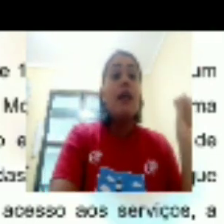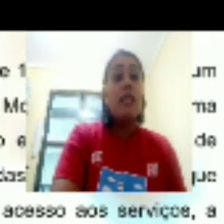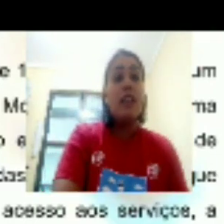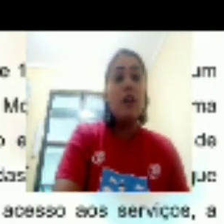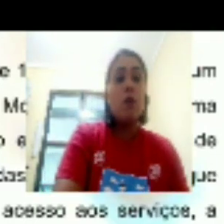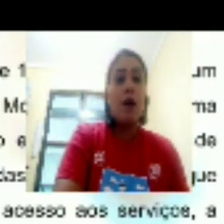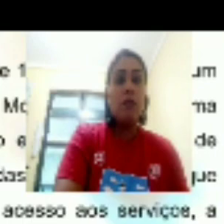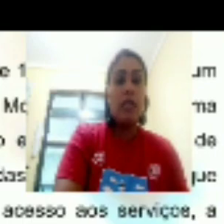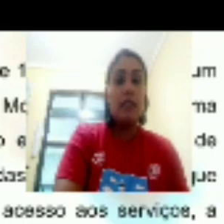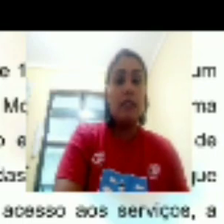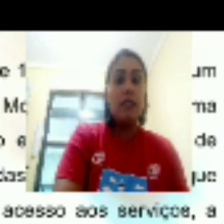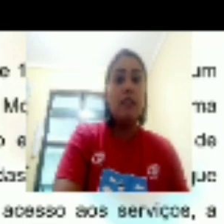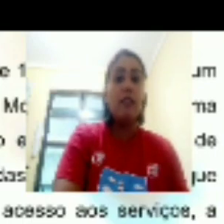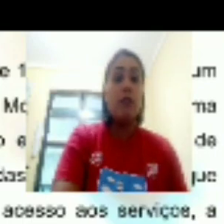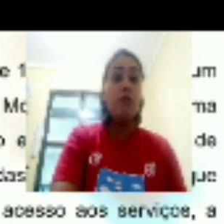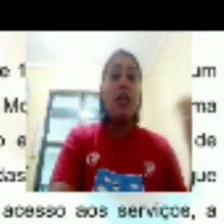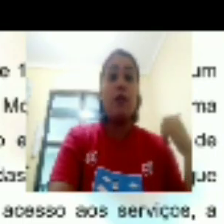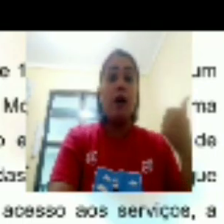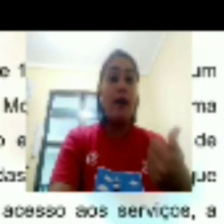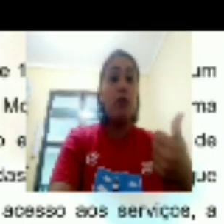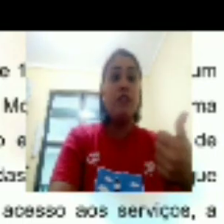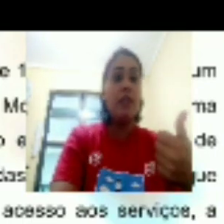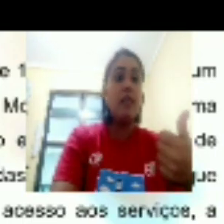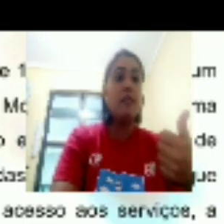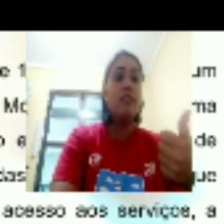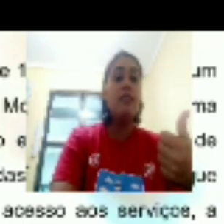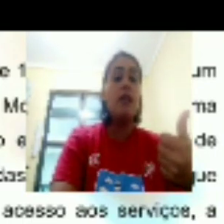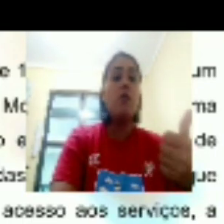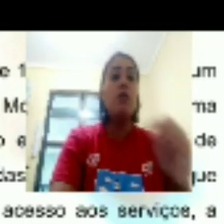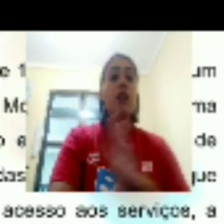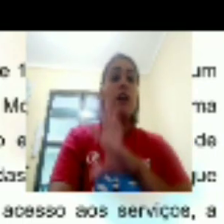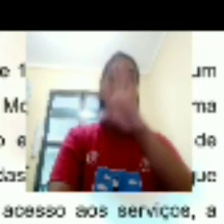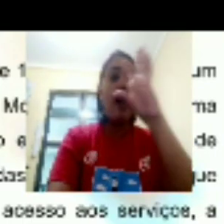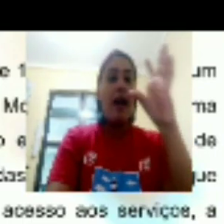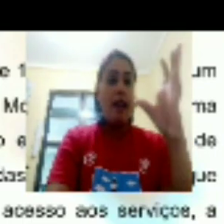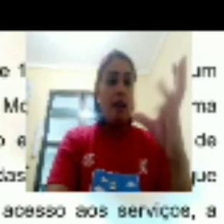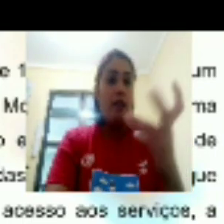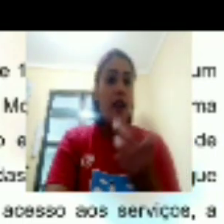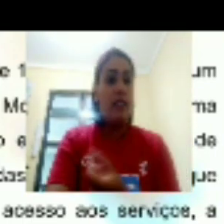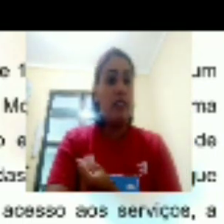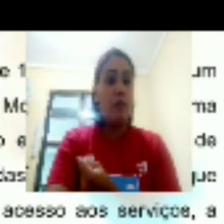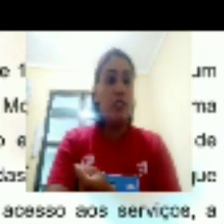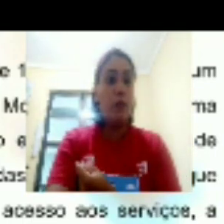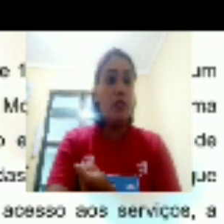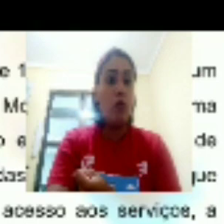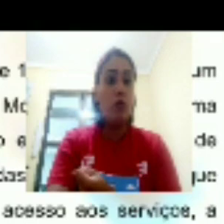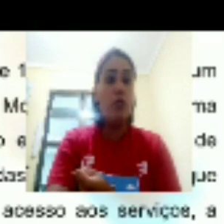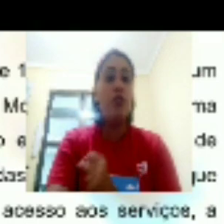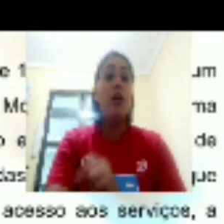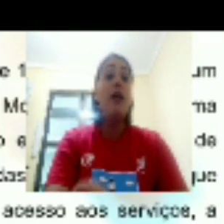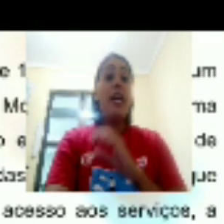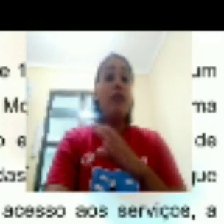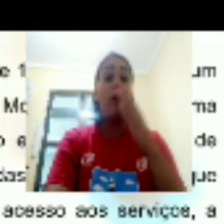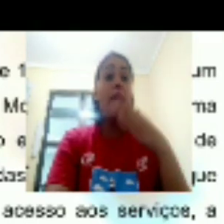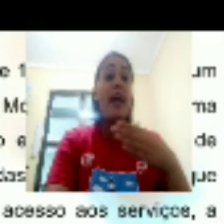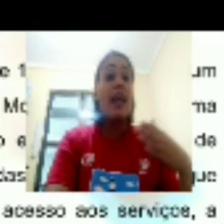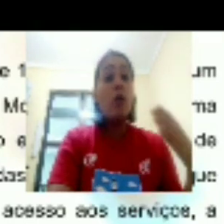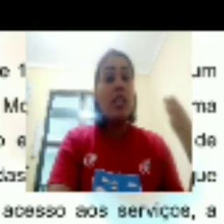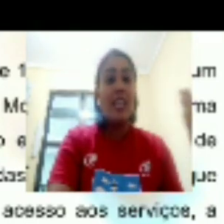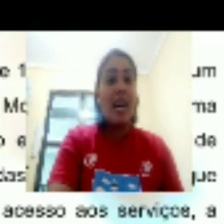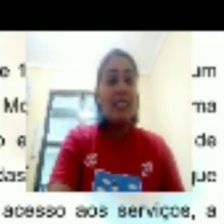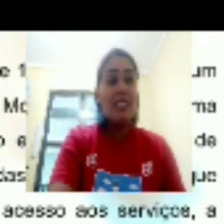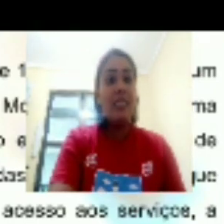significa igualdade. Então eu tenho a universalização, que é atendimento para todos. Eu tenho